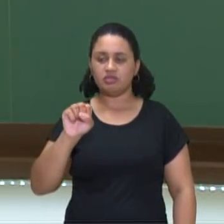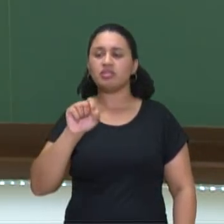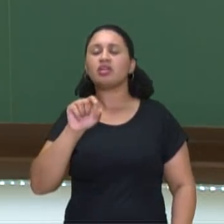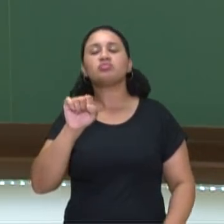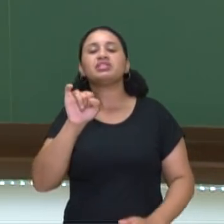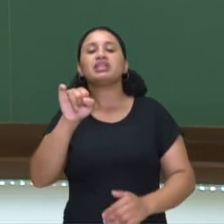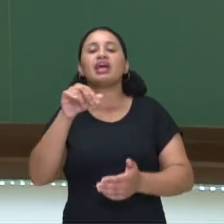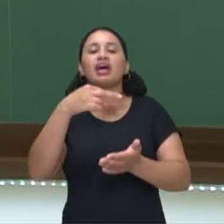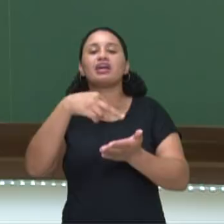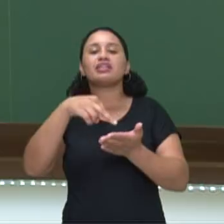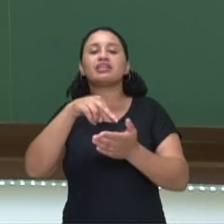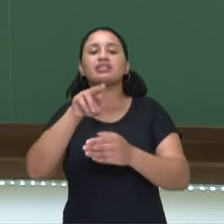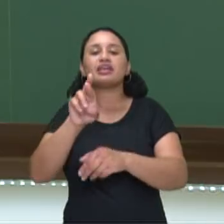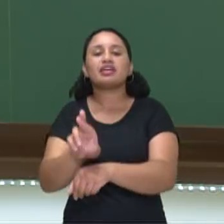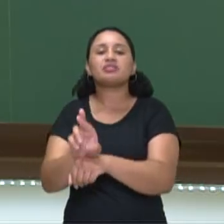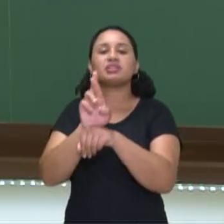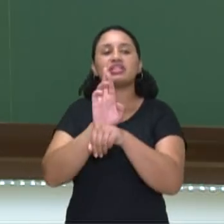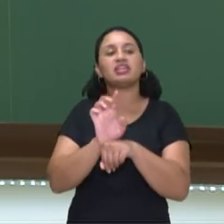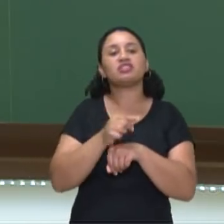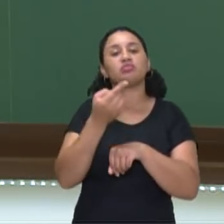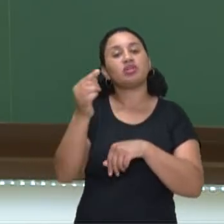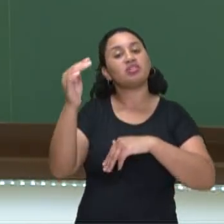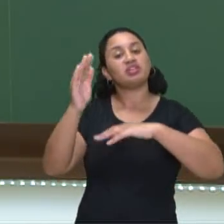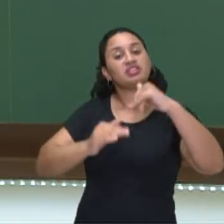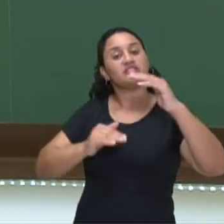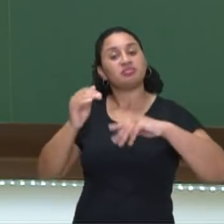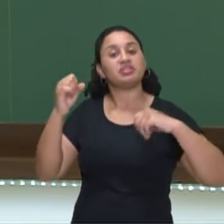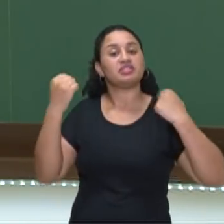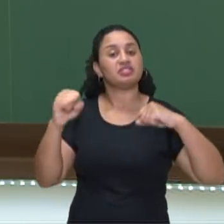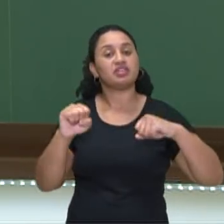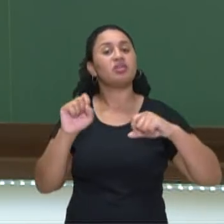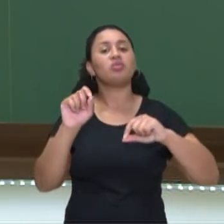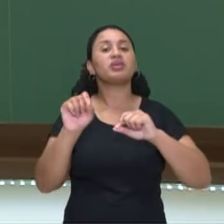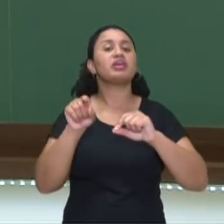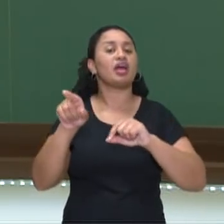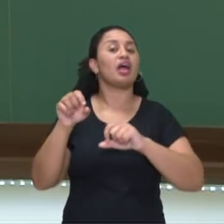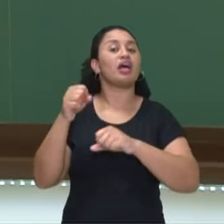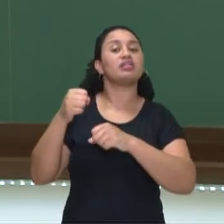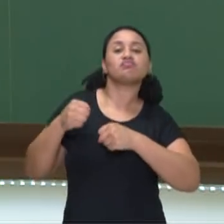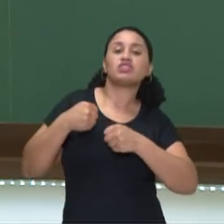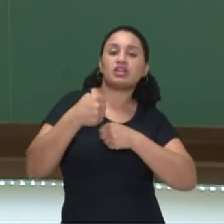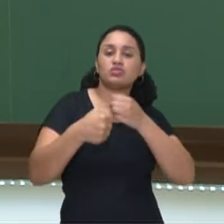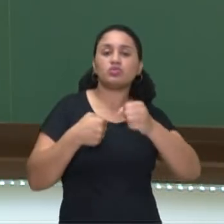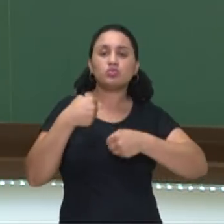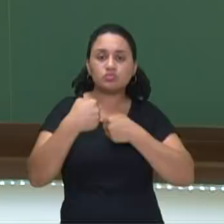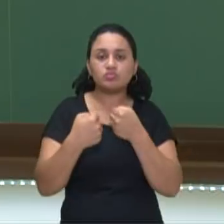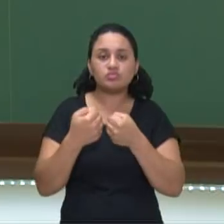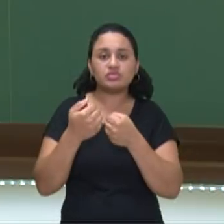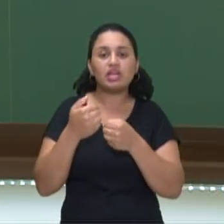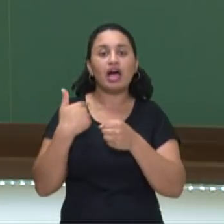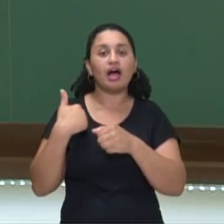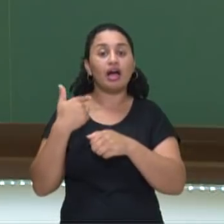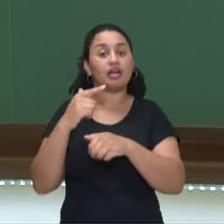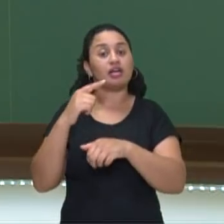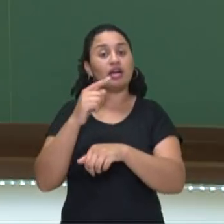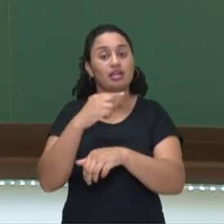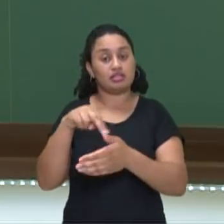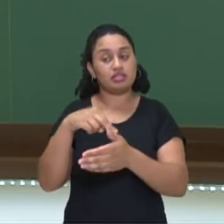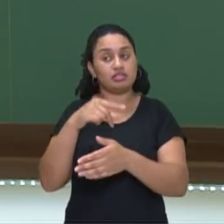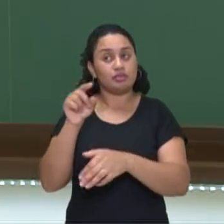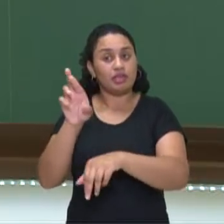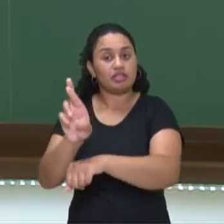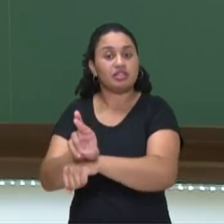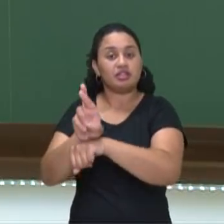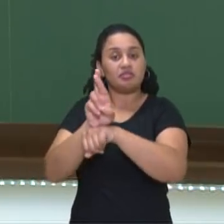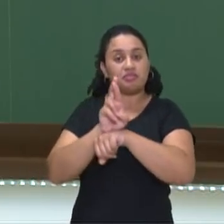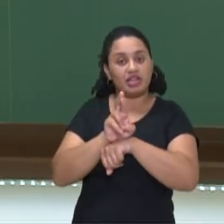uma outra atividade física, das lutas, né? Então a dança vai lá e empresta das lutas